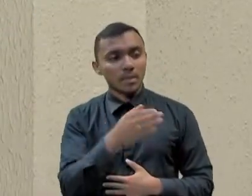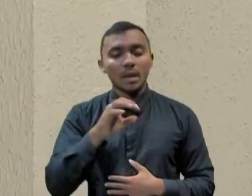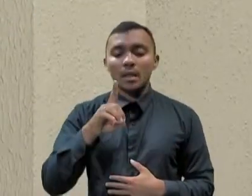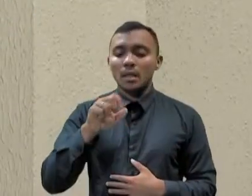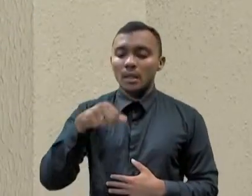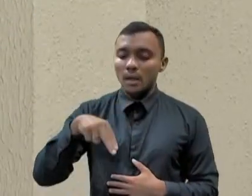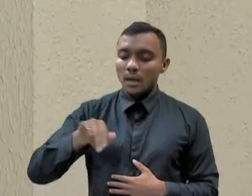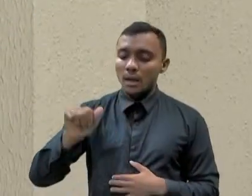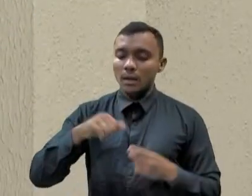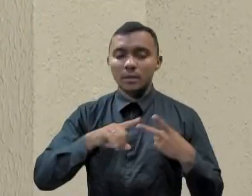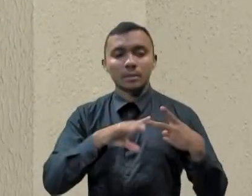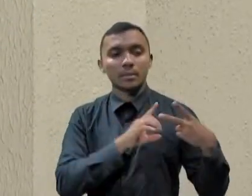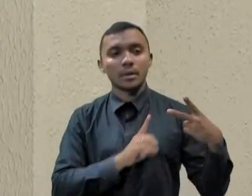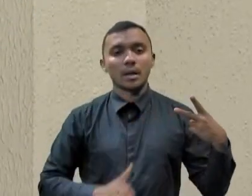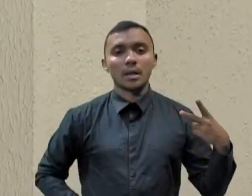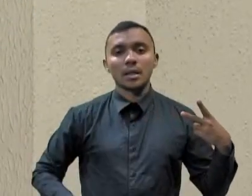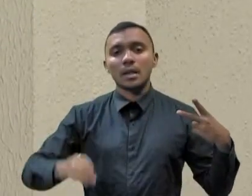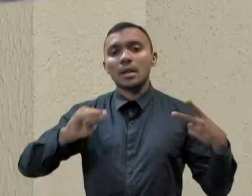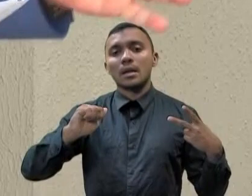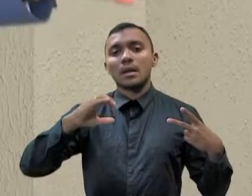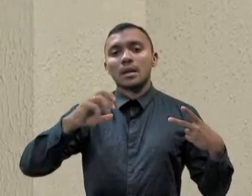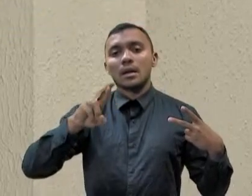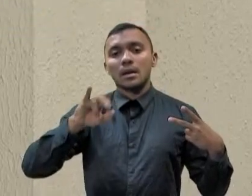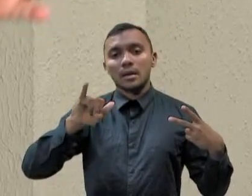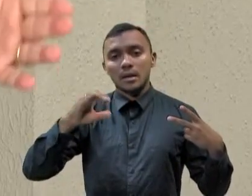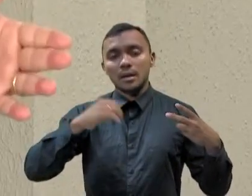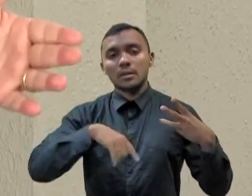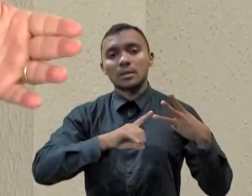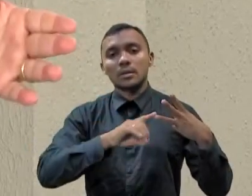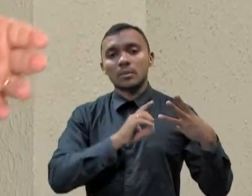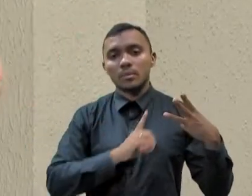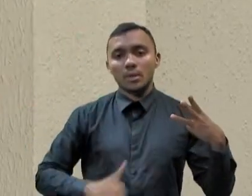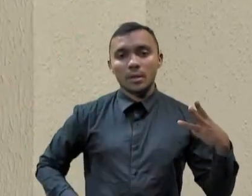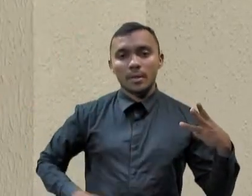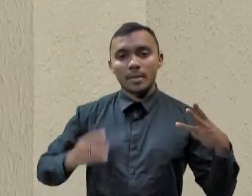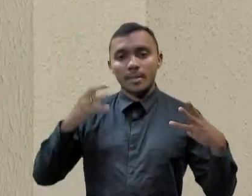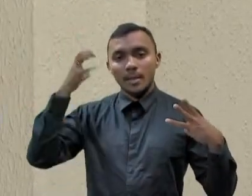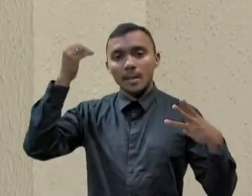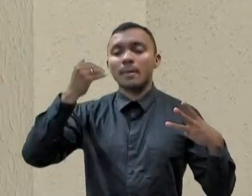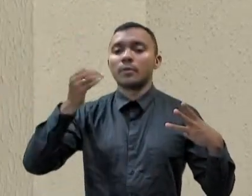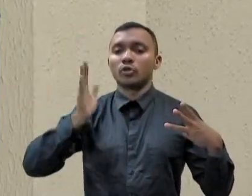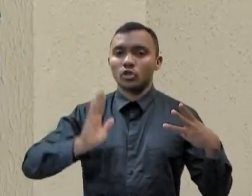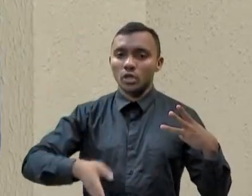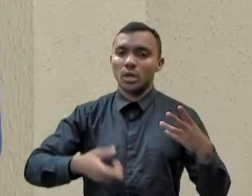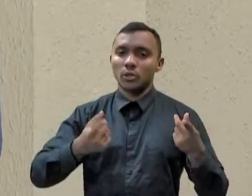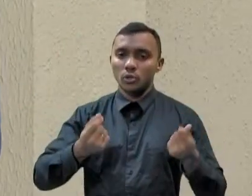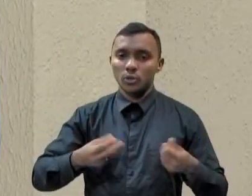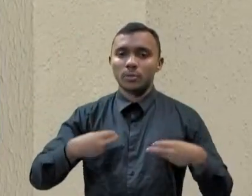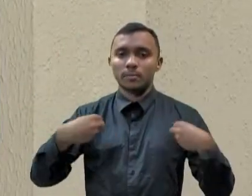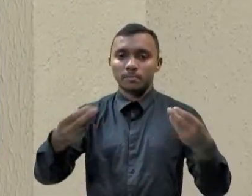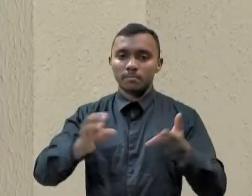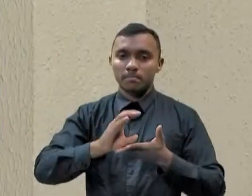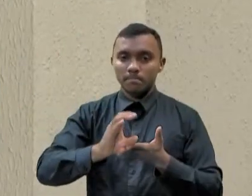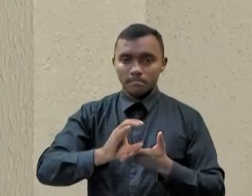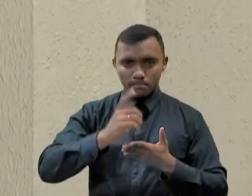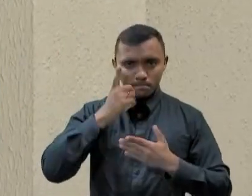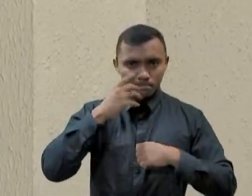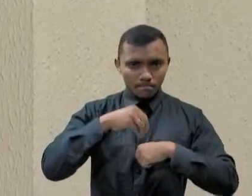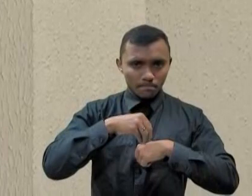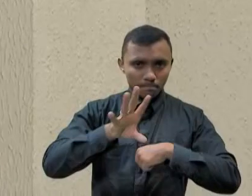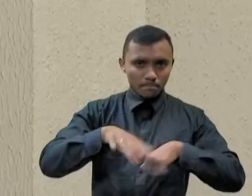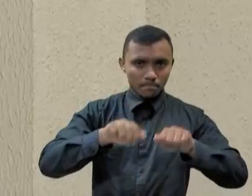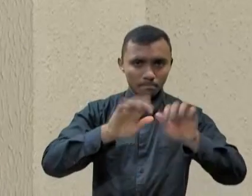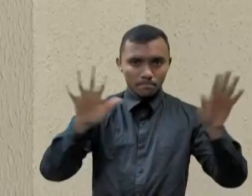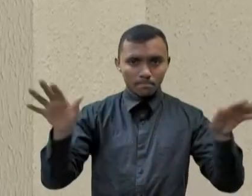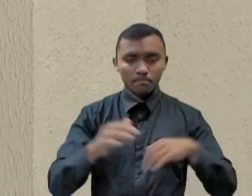Assis, Acrísio e outros, Evandro Leitão, que colocaram recurso aqui também. Para que vocês tenham ideia, Icapuí